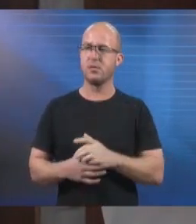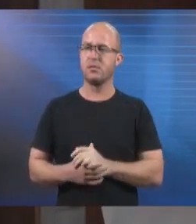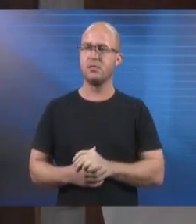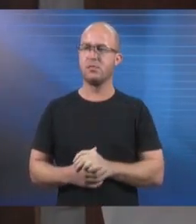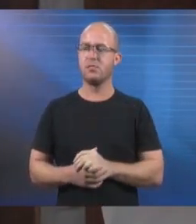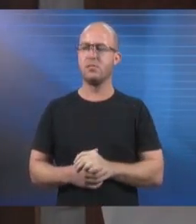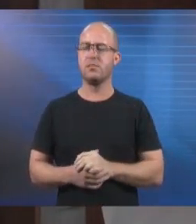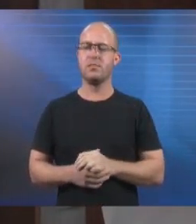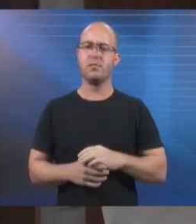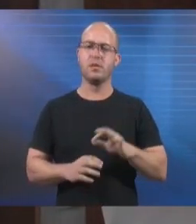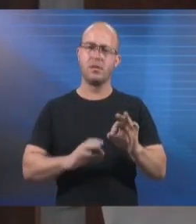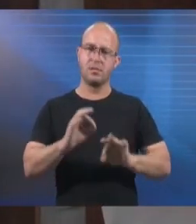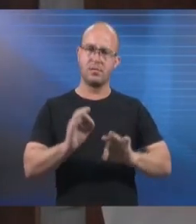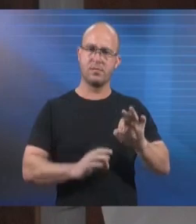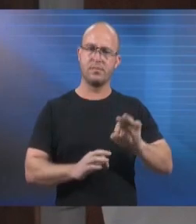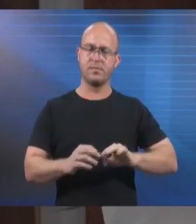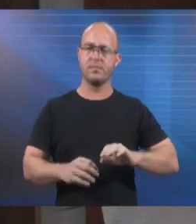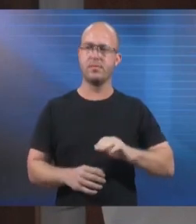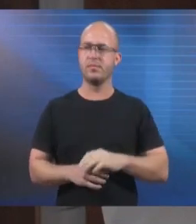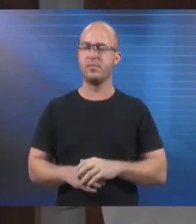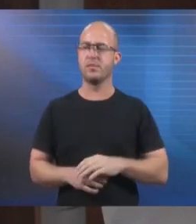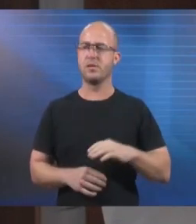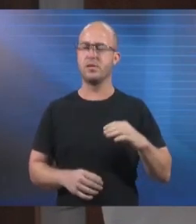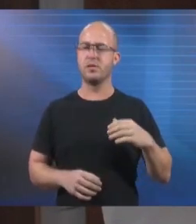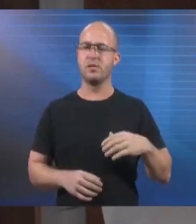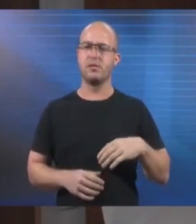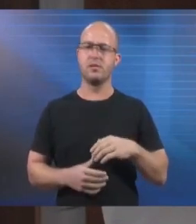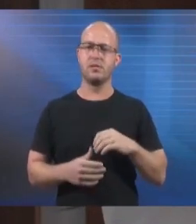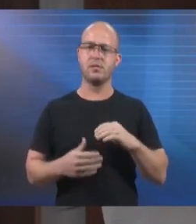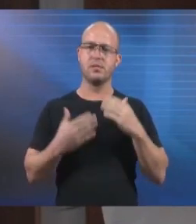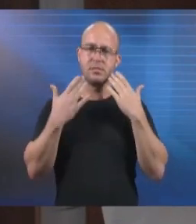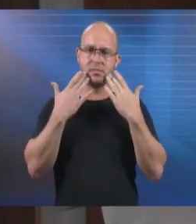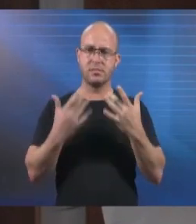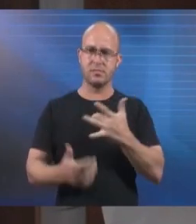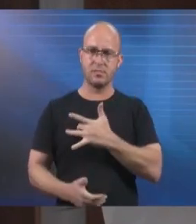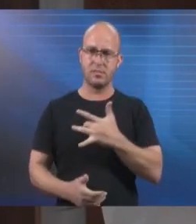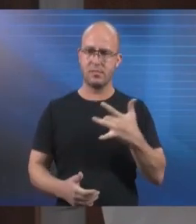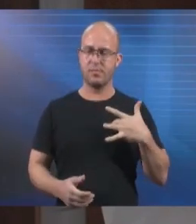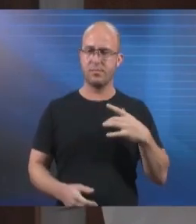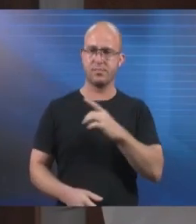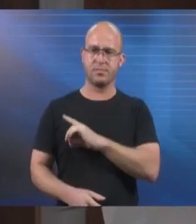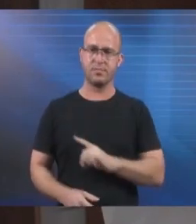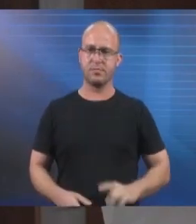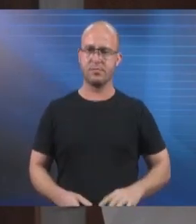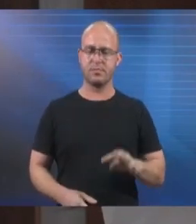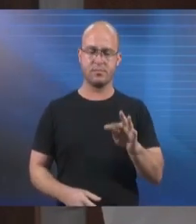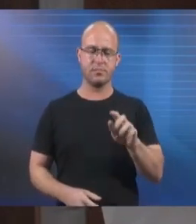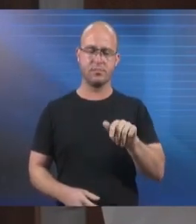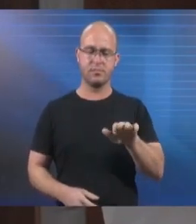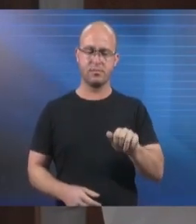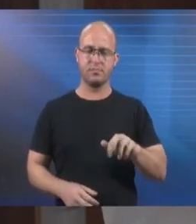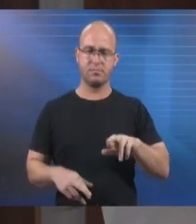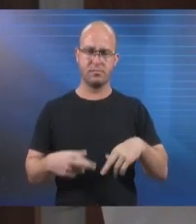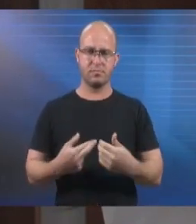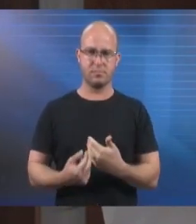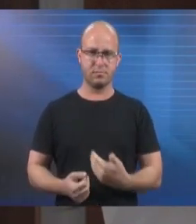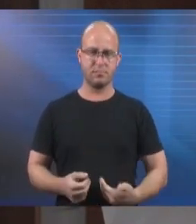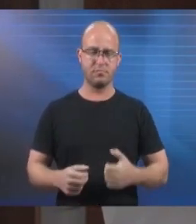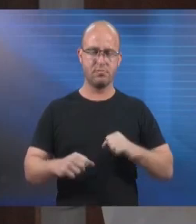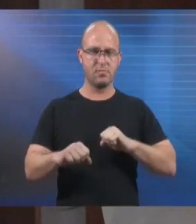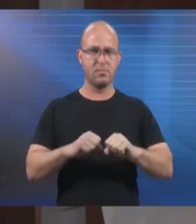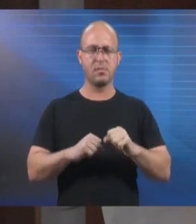assistência à saúde no âmbito da Assembleia Legislativa requerimento Deputado Taveira Júnior requer a realização de audiência pública para